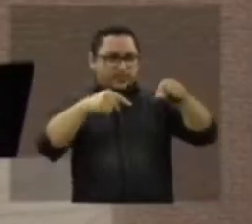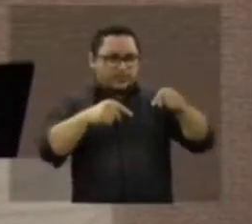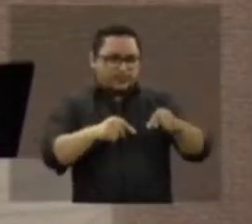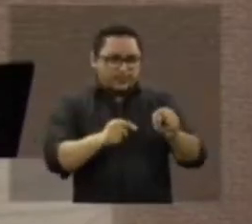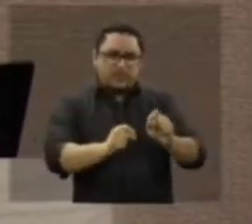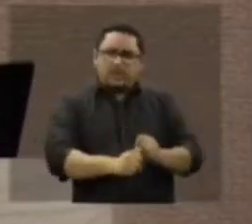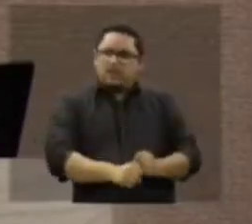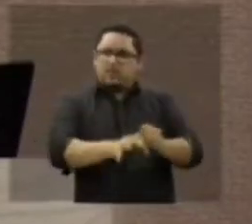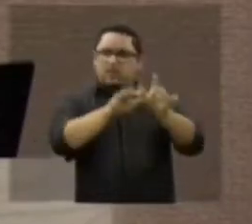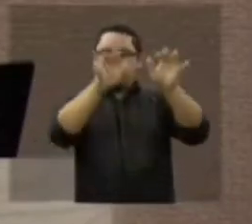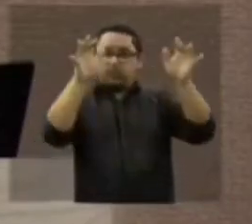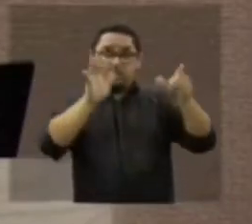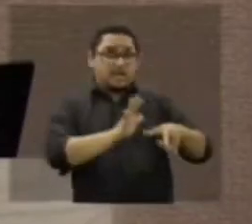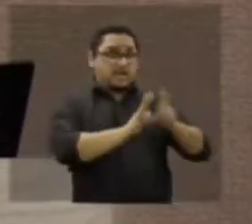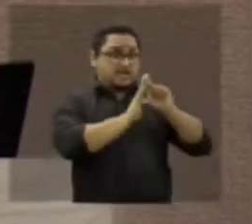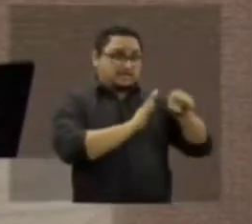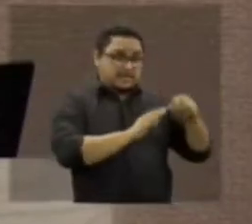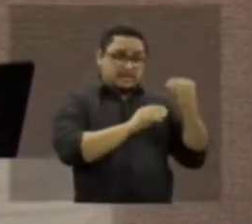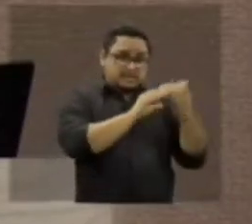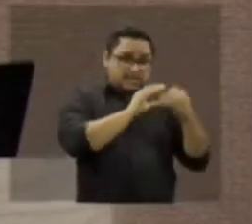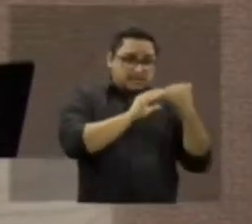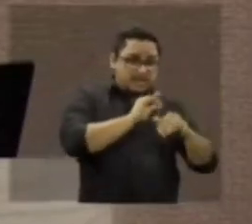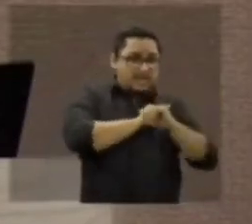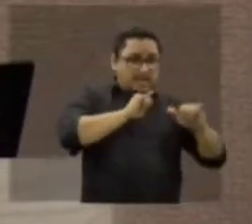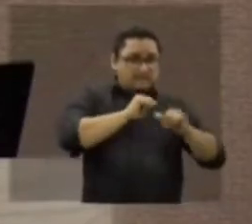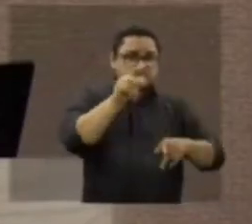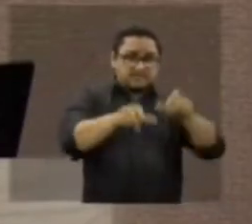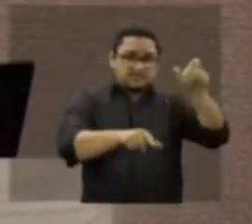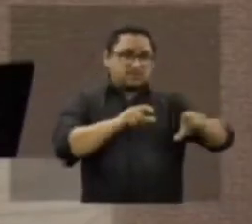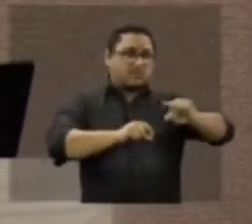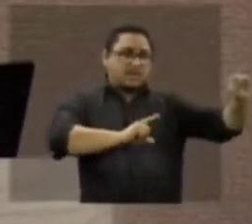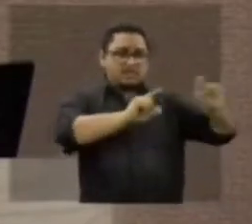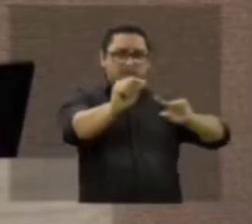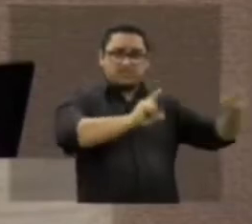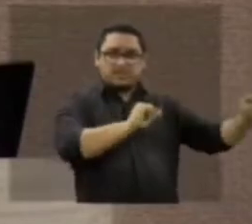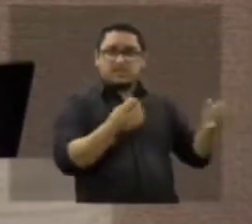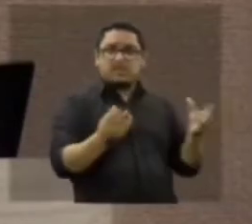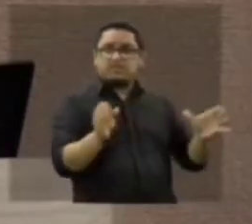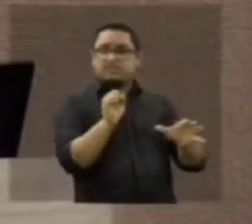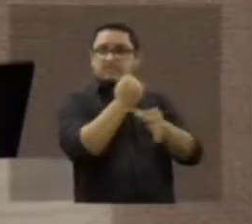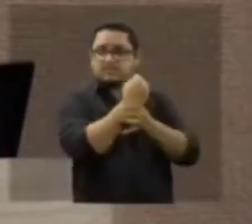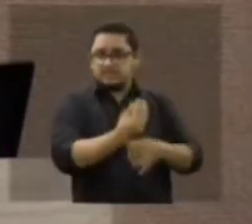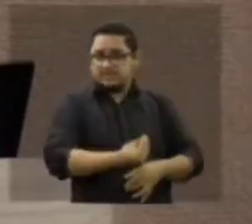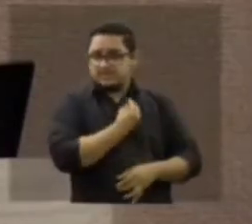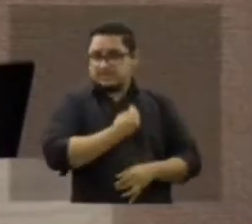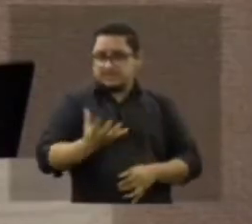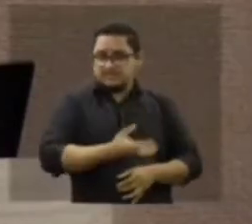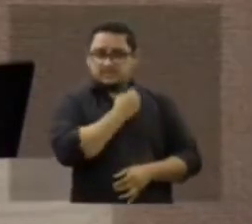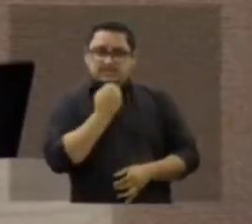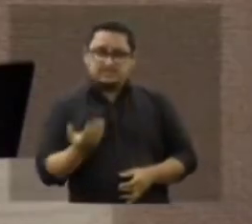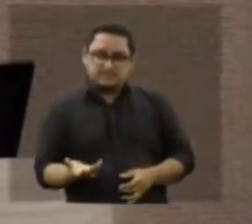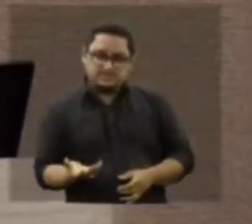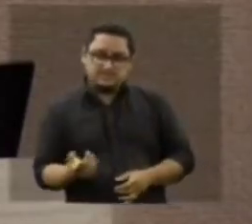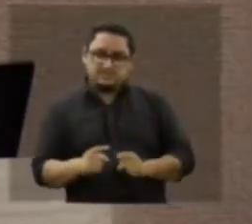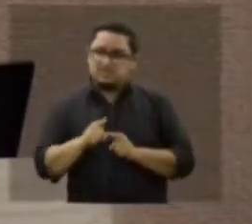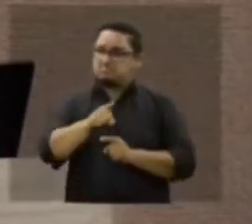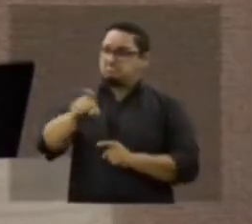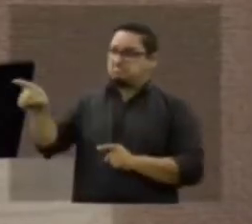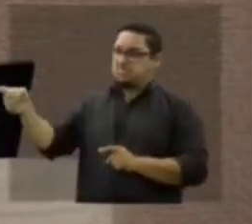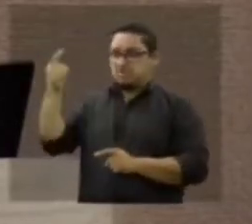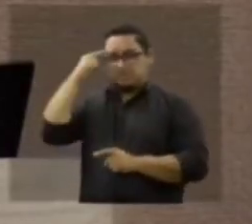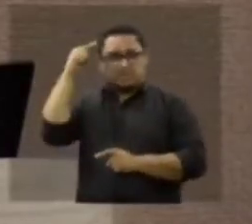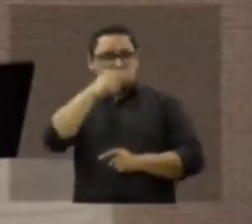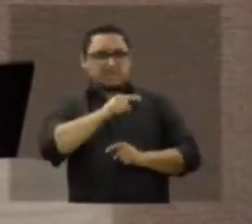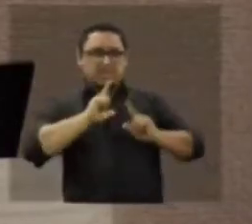folhetos por meio digitais para pupar vidas é levado às cortes internacionais por crimes de guerra pergunta-se